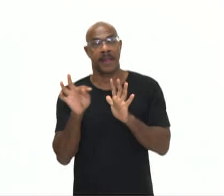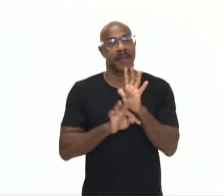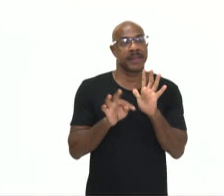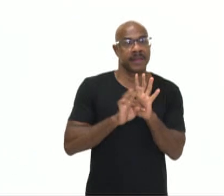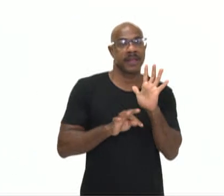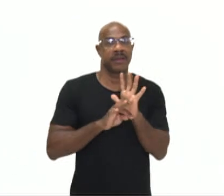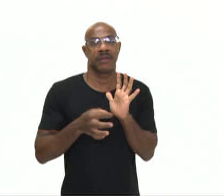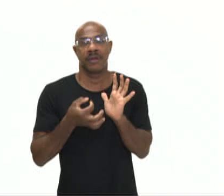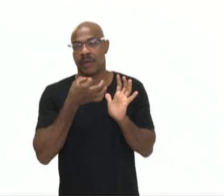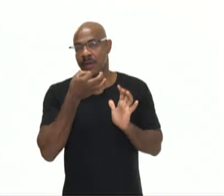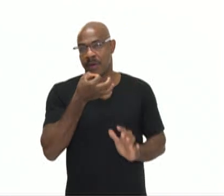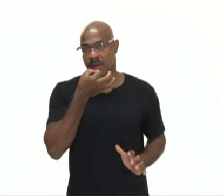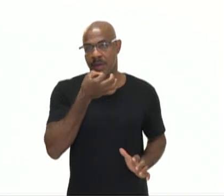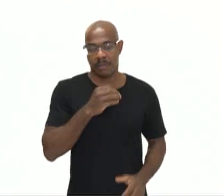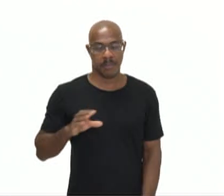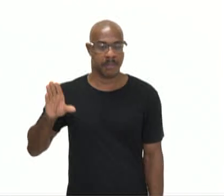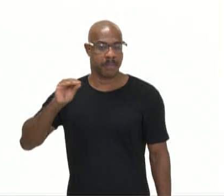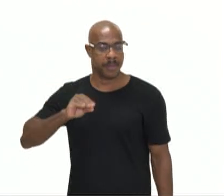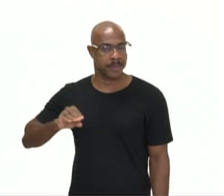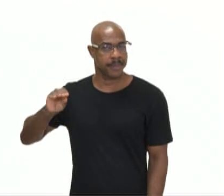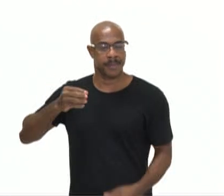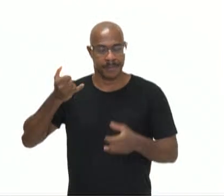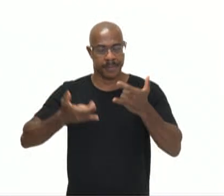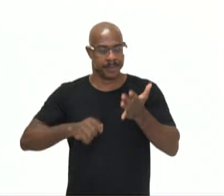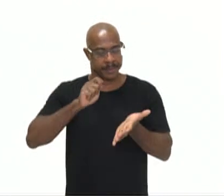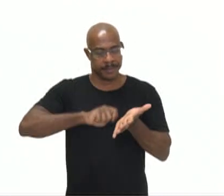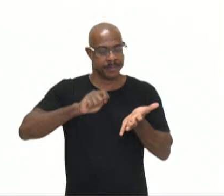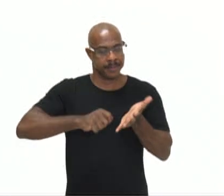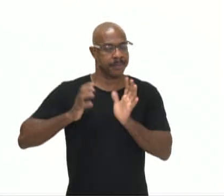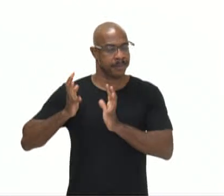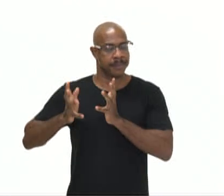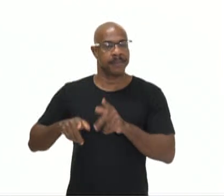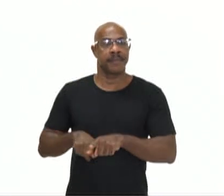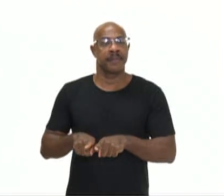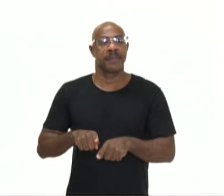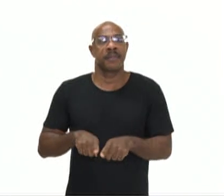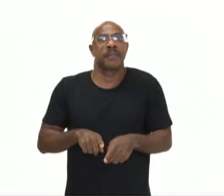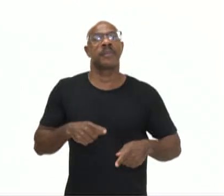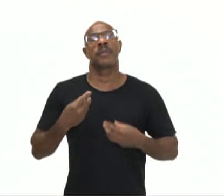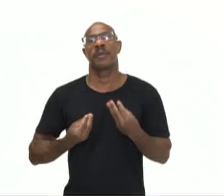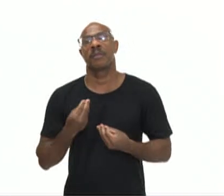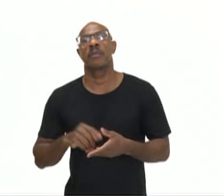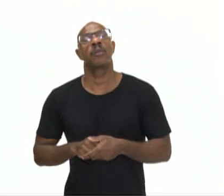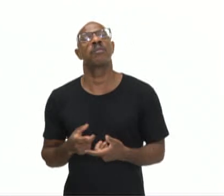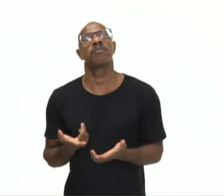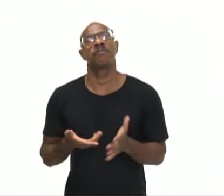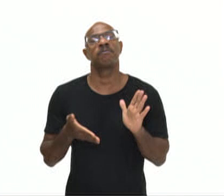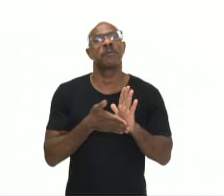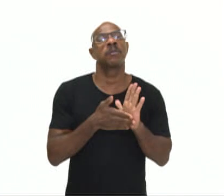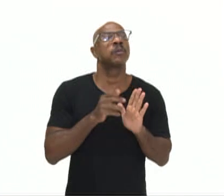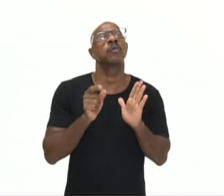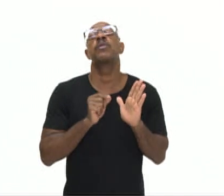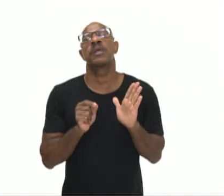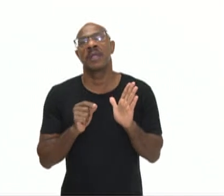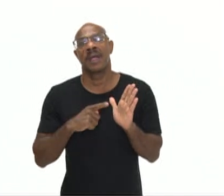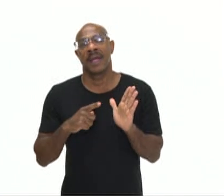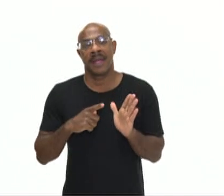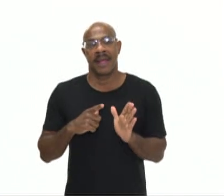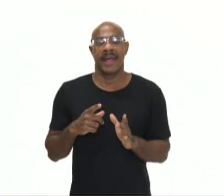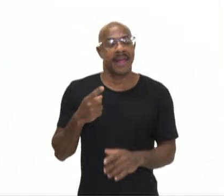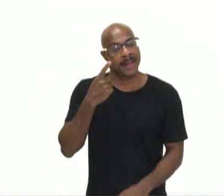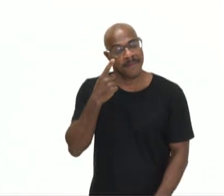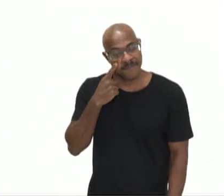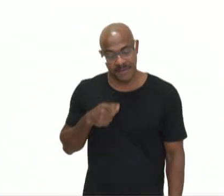argumentativo oral, caracterizado pelo discurso persuasivo, cujo propósito é convencer os interlocutores